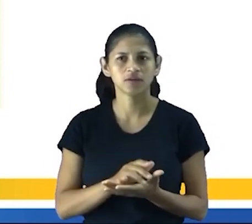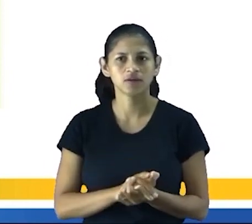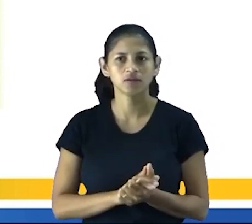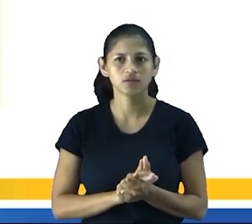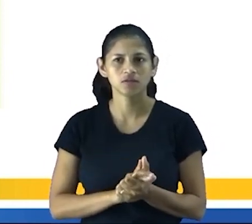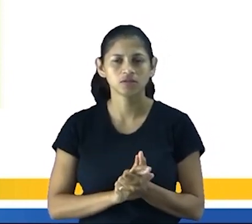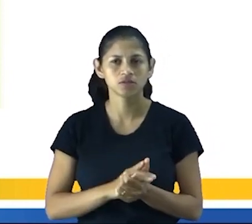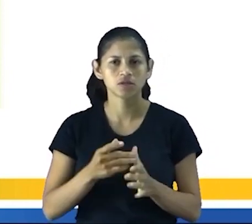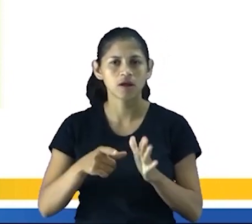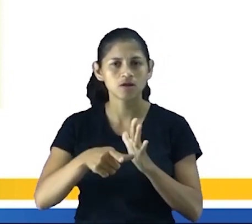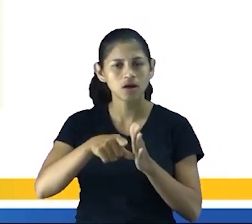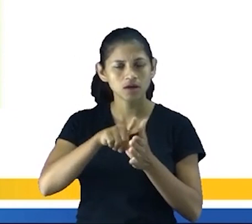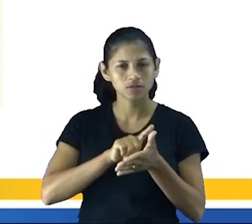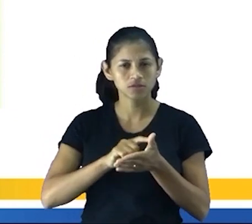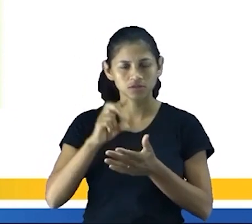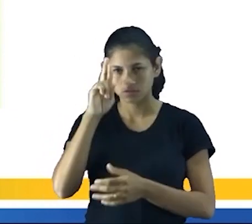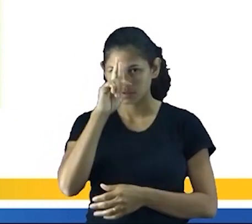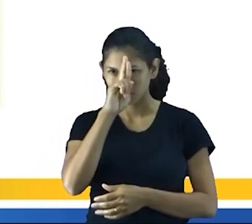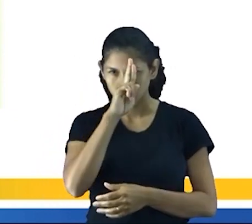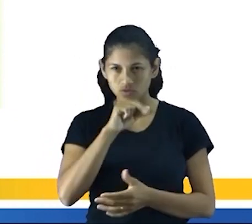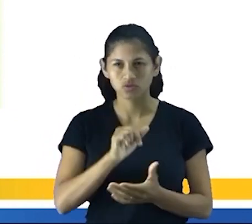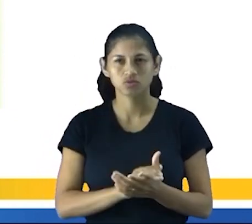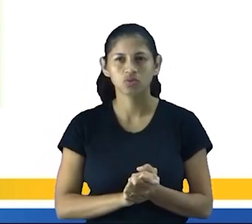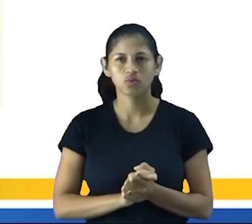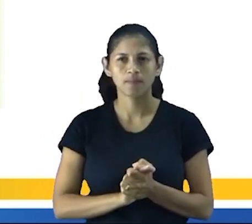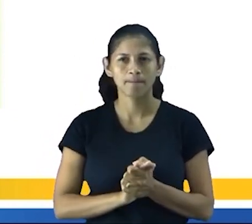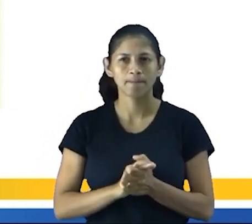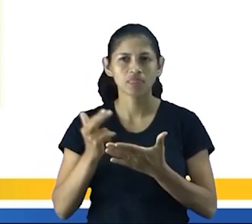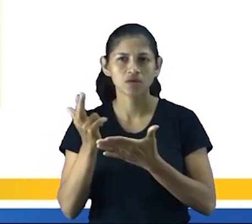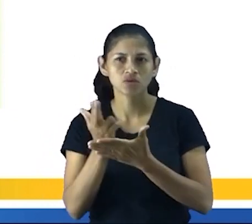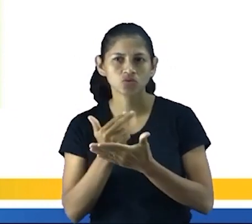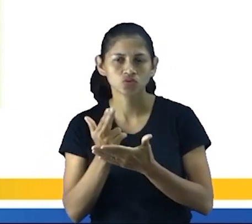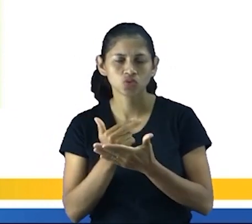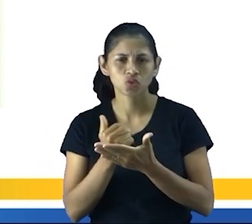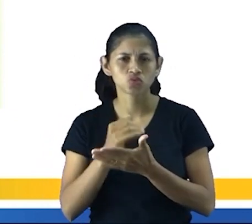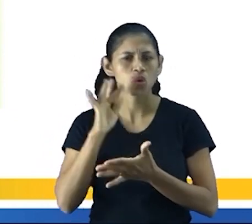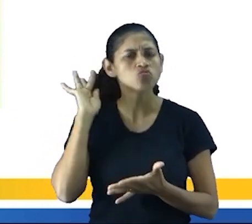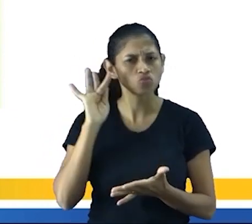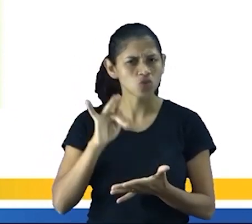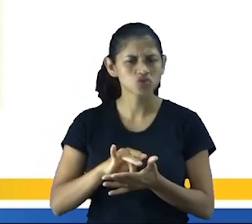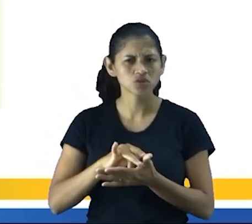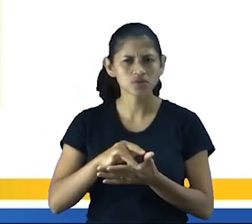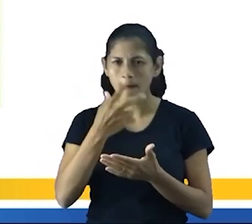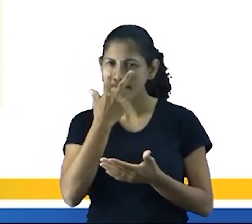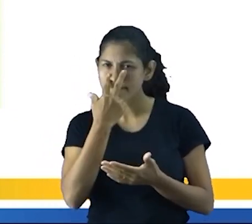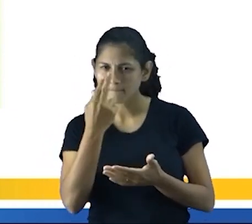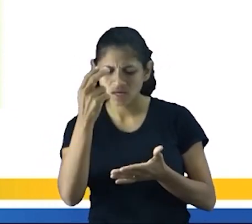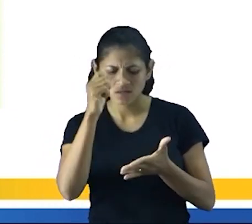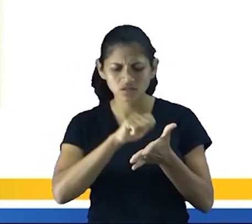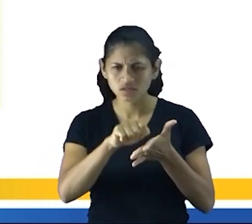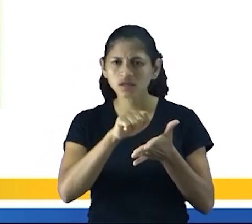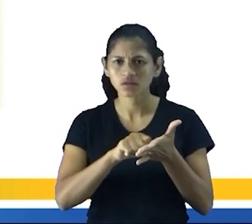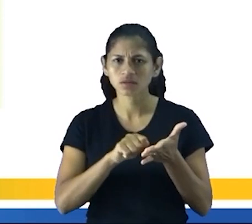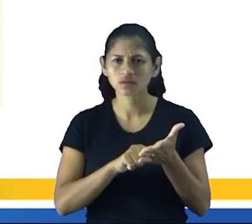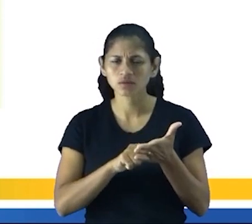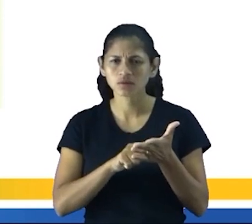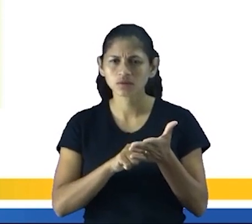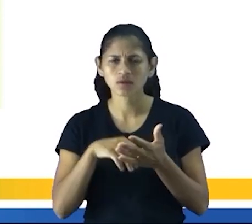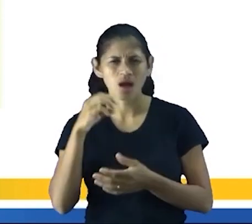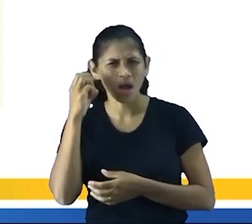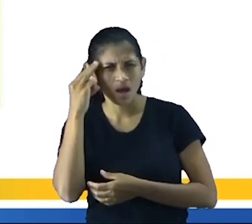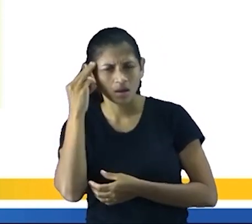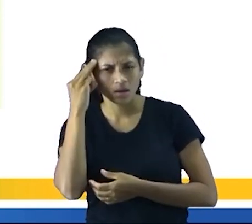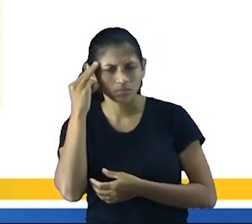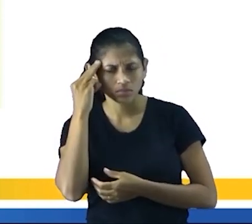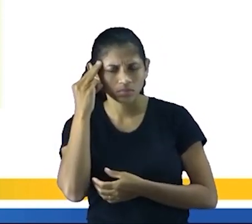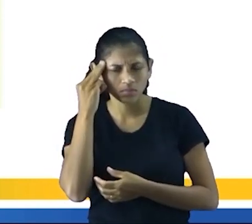pré-histórica. A maior parte daqueles desenhos com certeza parecia algum tipo de escrita, ainda que a minha memória,